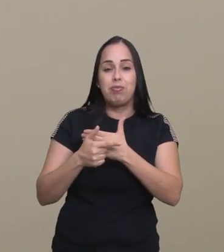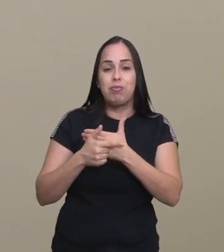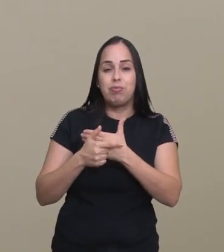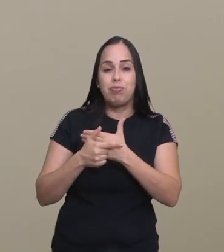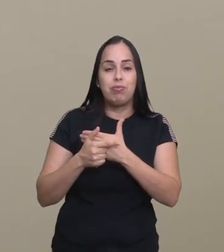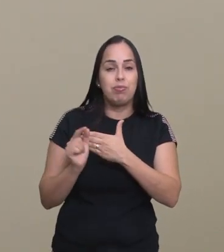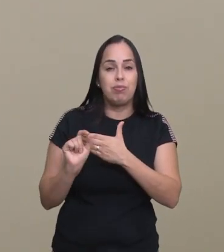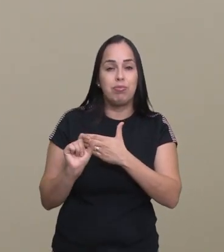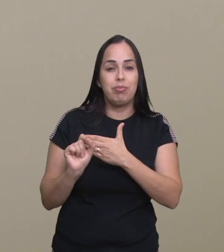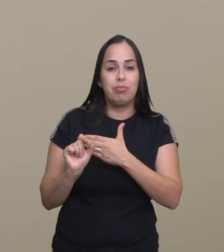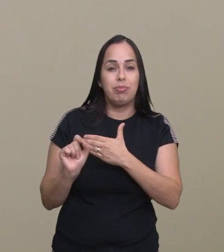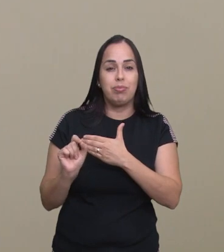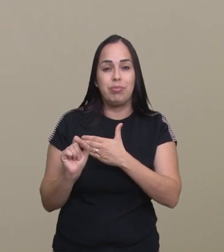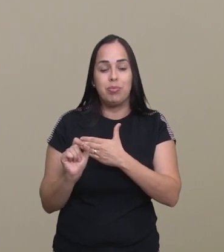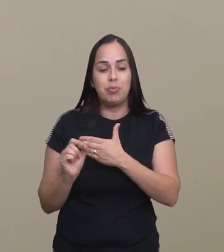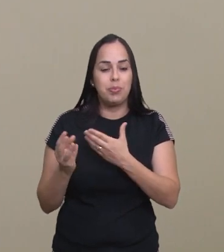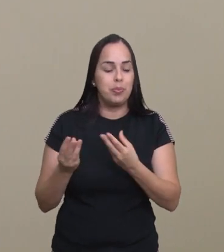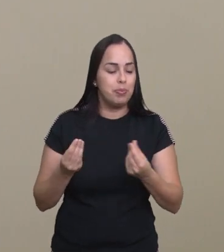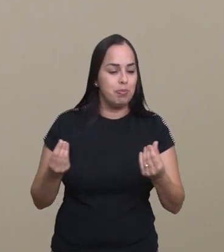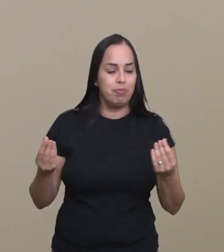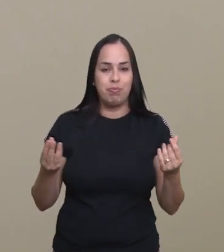mais